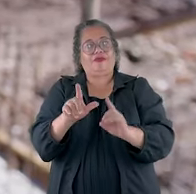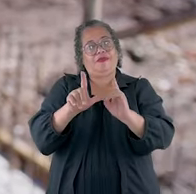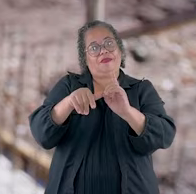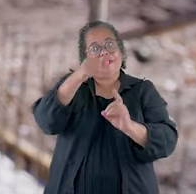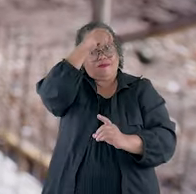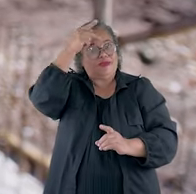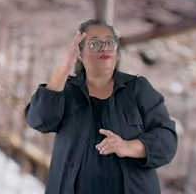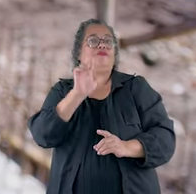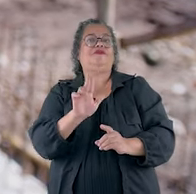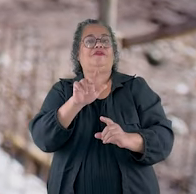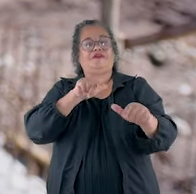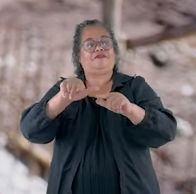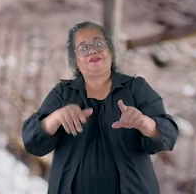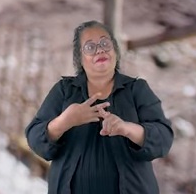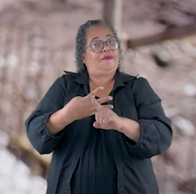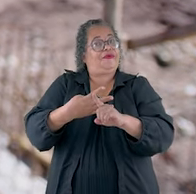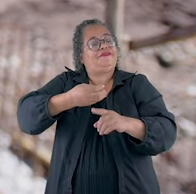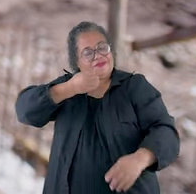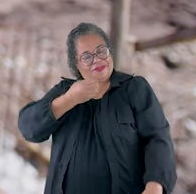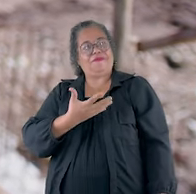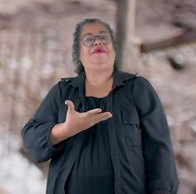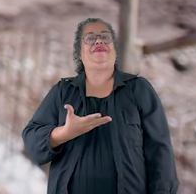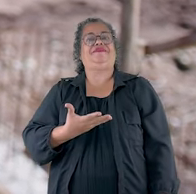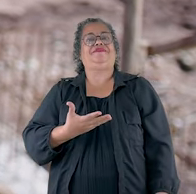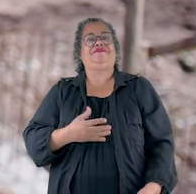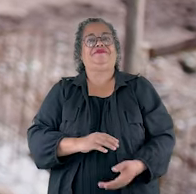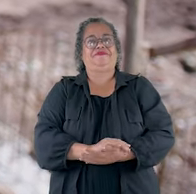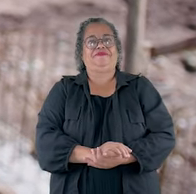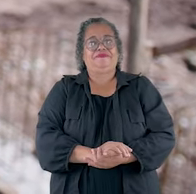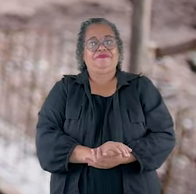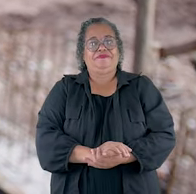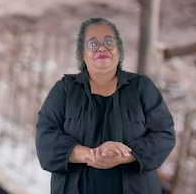DEMAI e Prefeitura de Uberlândia. Fazer mais, fazer bem.